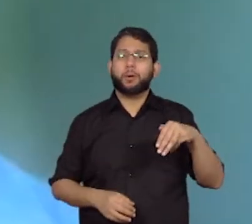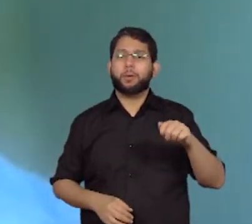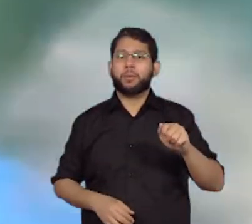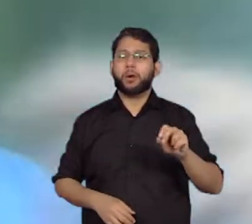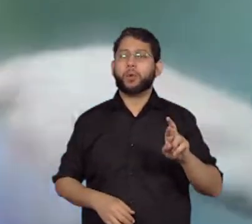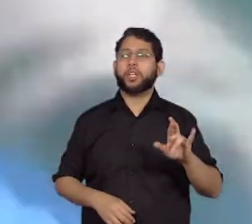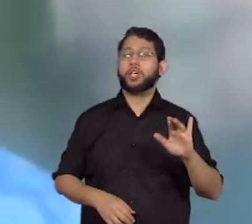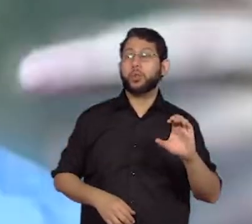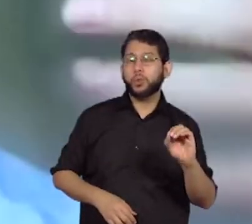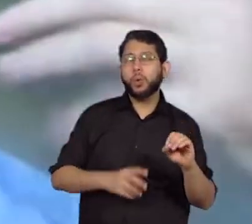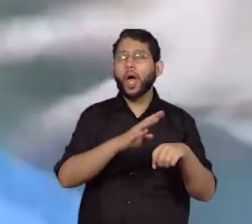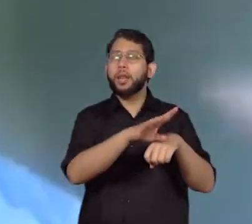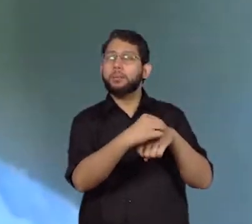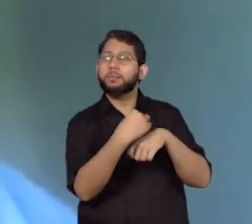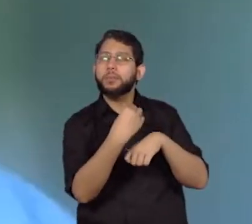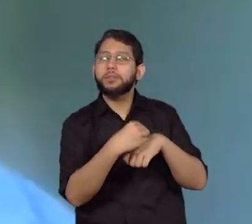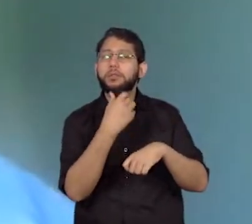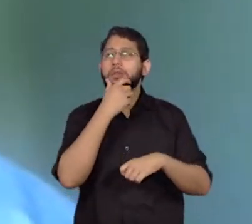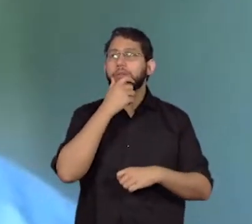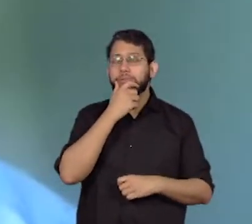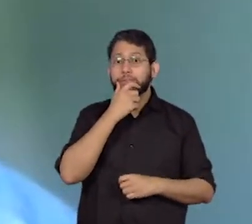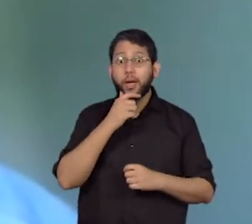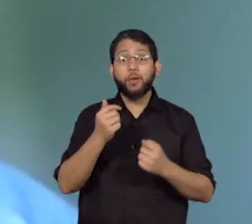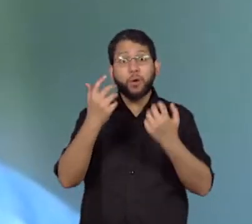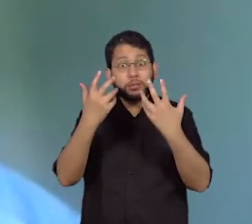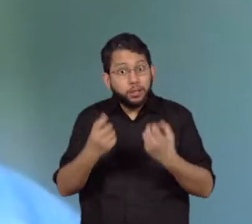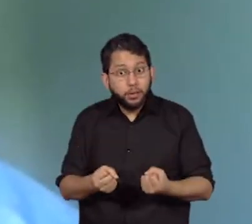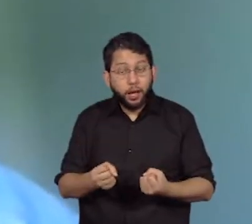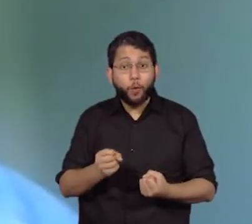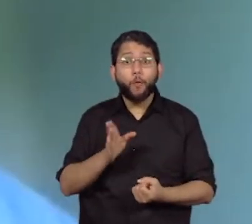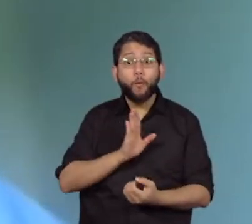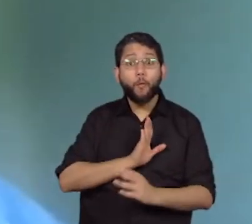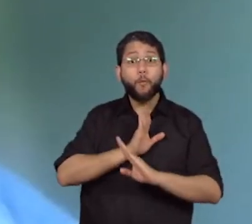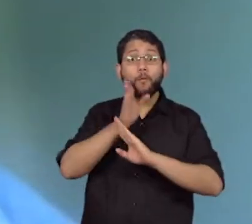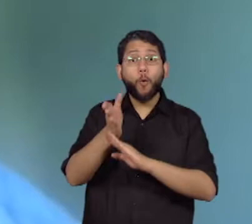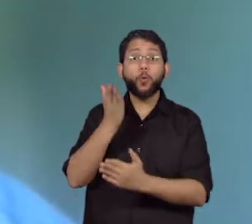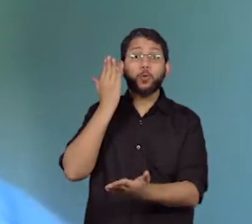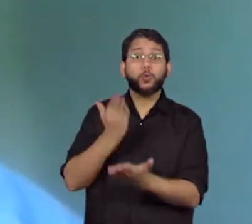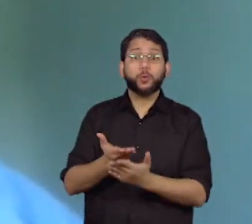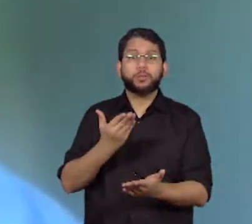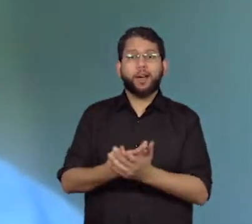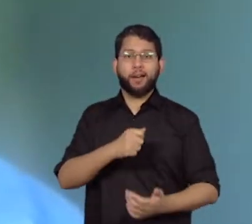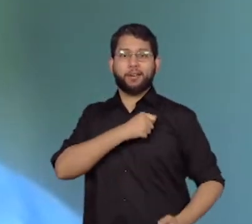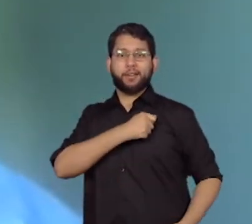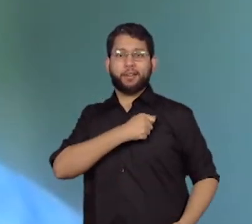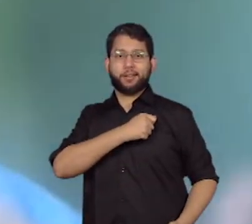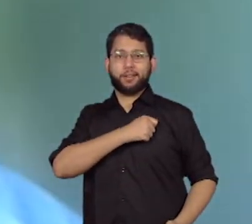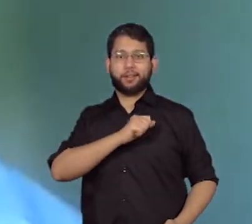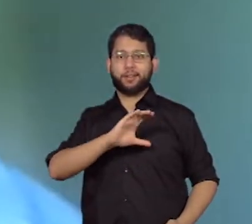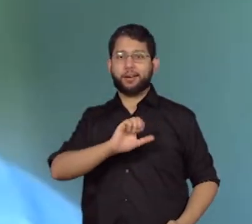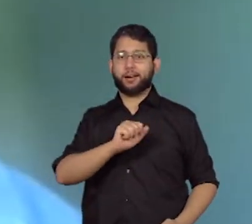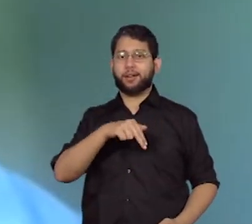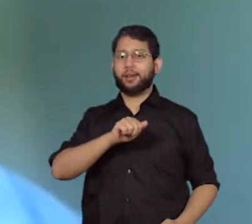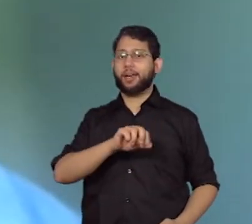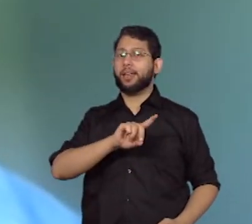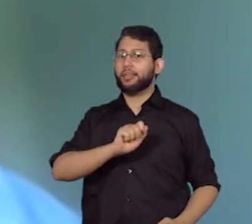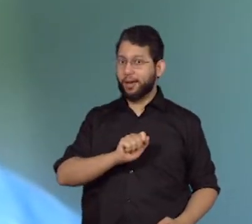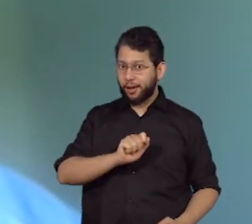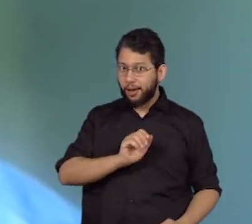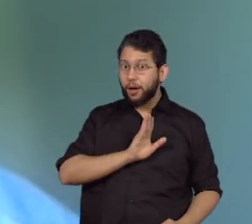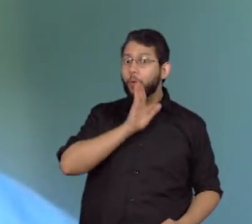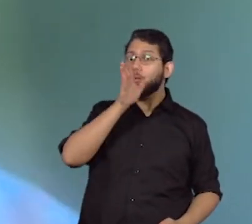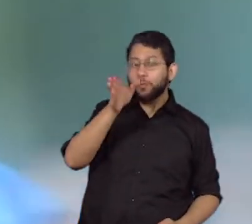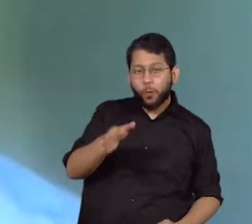com o Maurício, eu tive essa ideia, esse plano de estudar no Canadá. Eu falei, vou para o Canadá, passo um tempo lá e